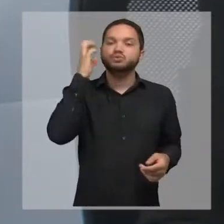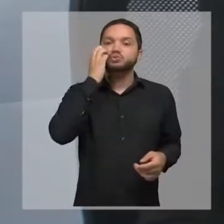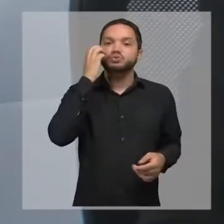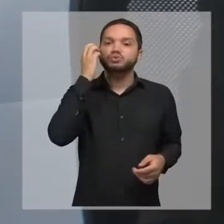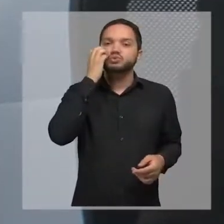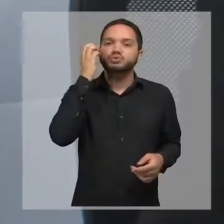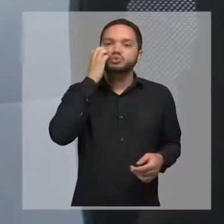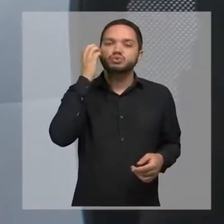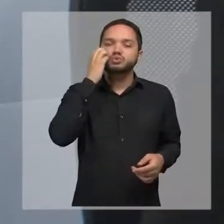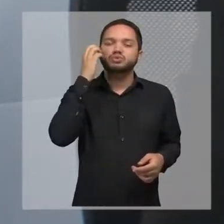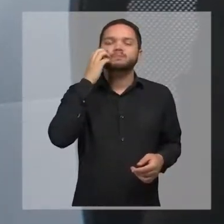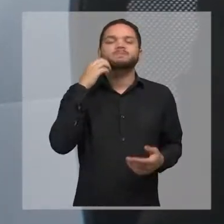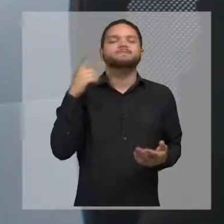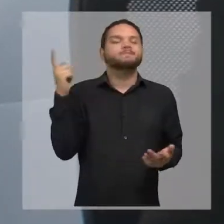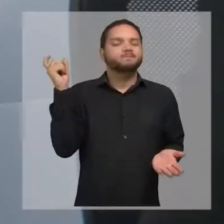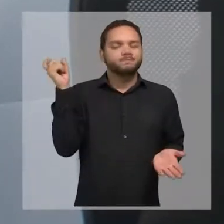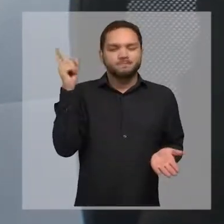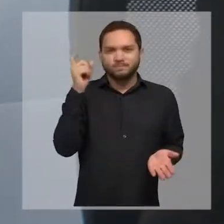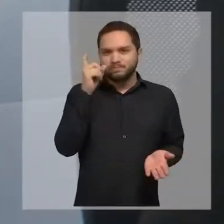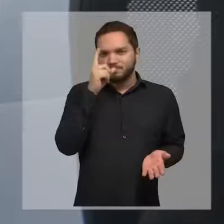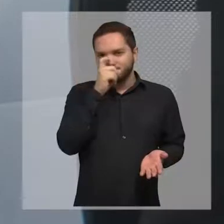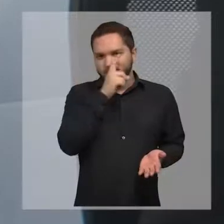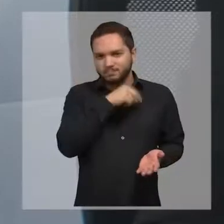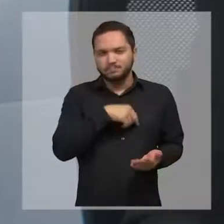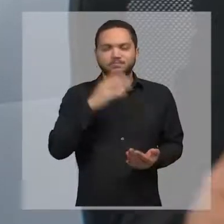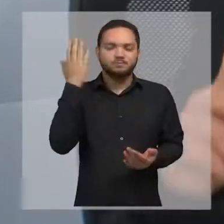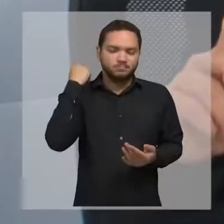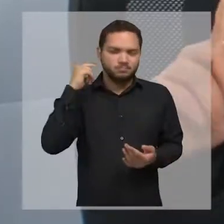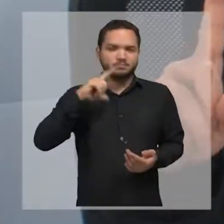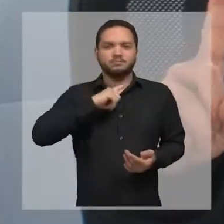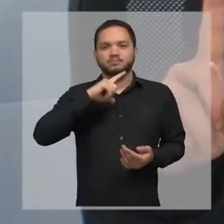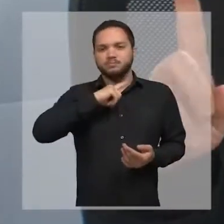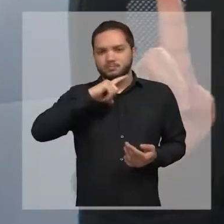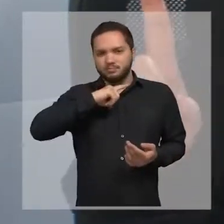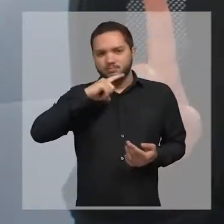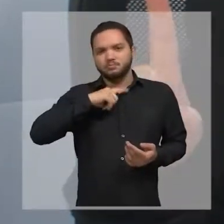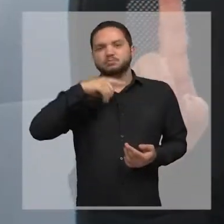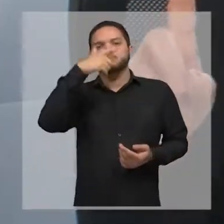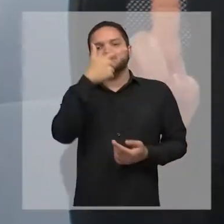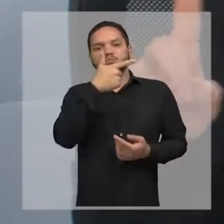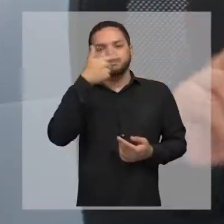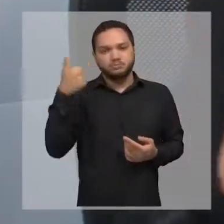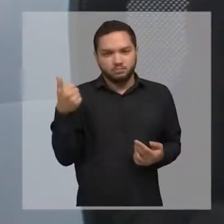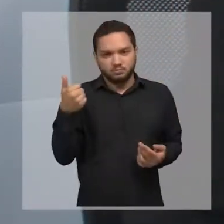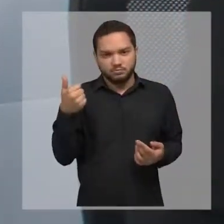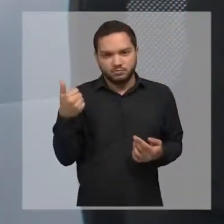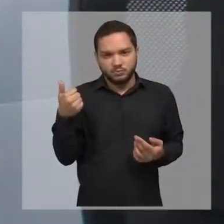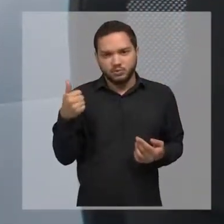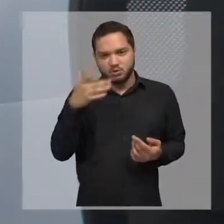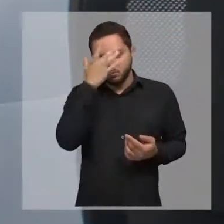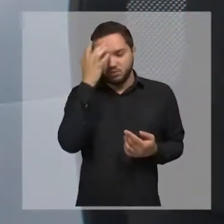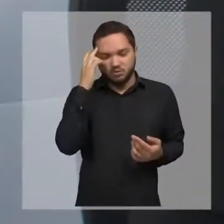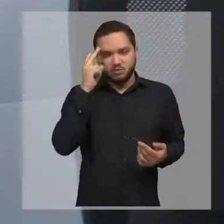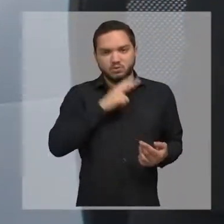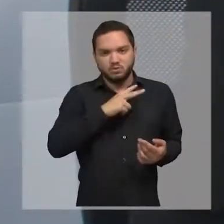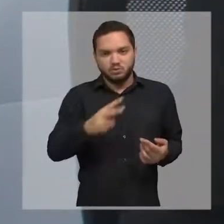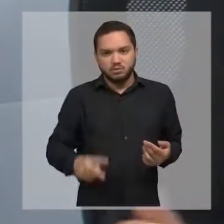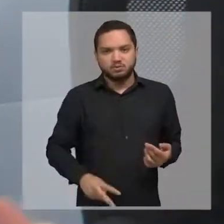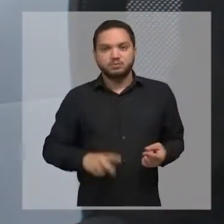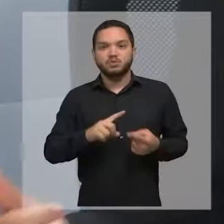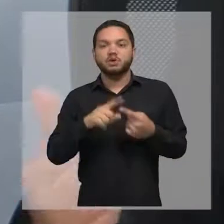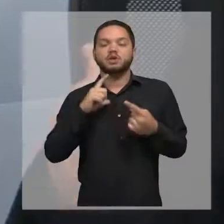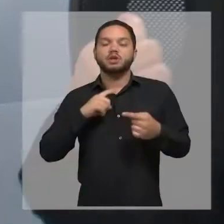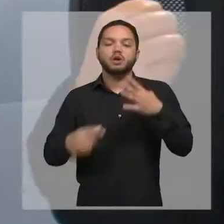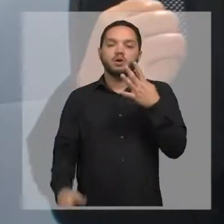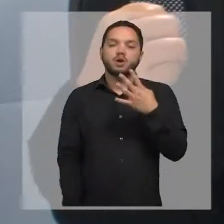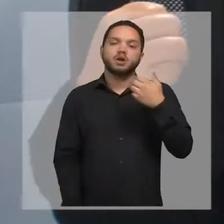prefeito Juracy Magalhães tinha dificuldade, naquela época, de reunir 21 parlamentares, porque